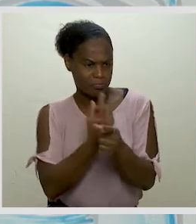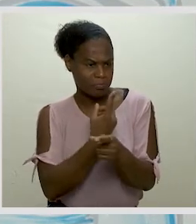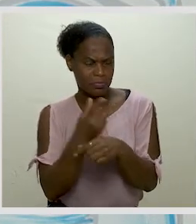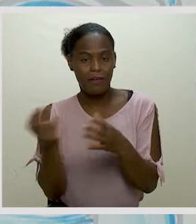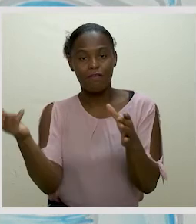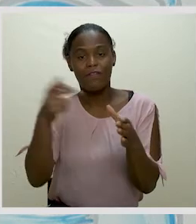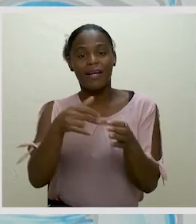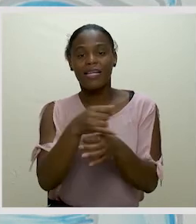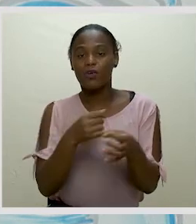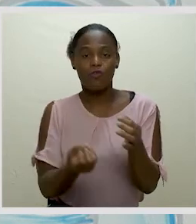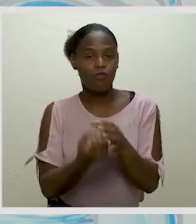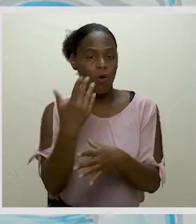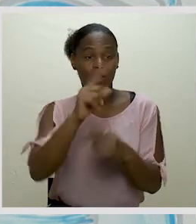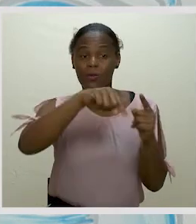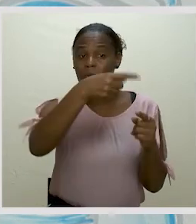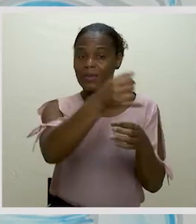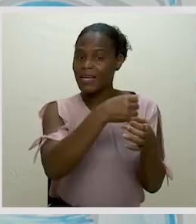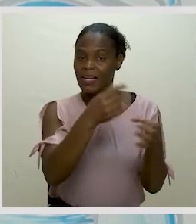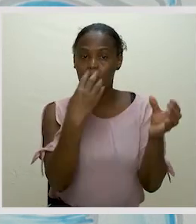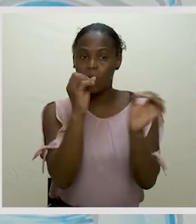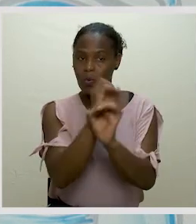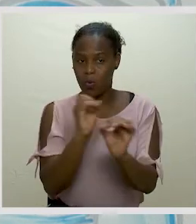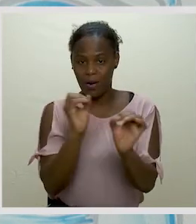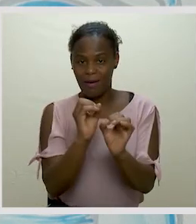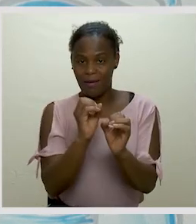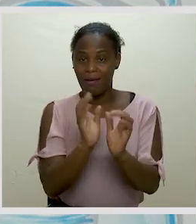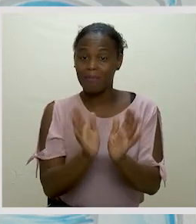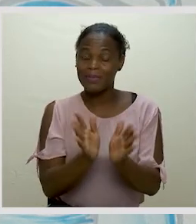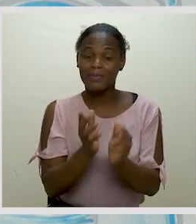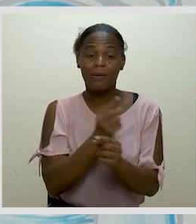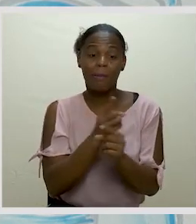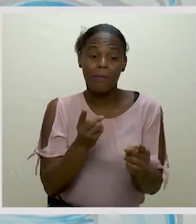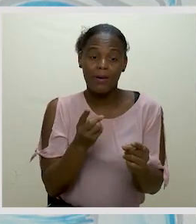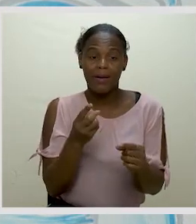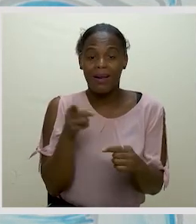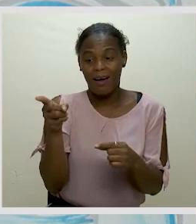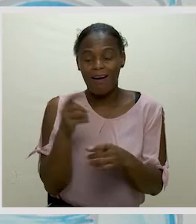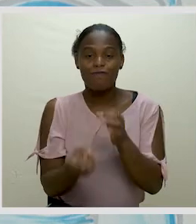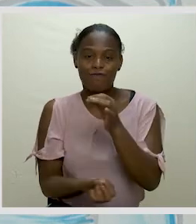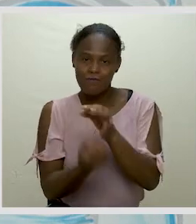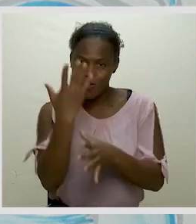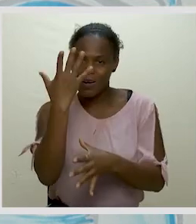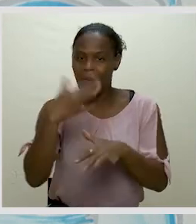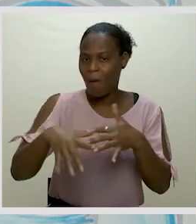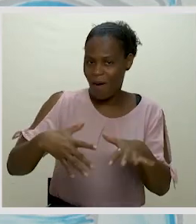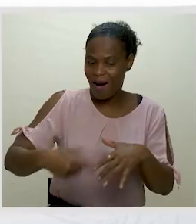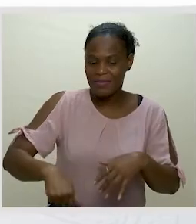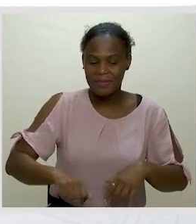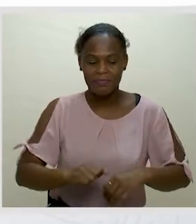outros produtos que não encontramos noutras ilhas, né? Exatamente pelo facto de ter um vulcão